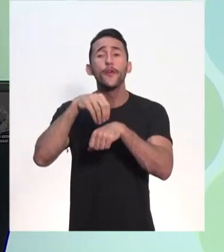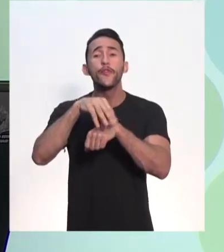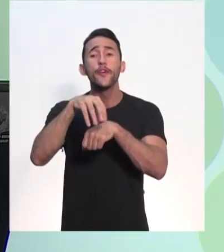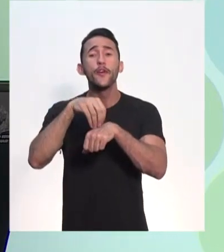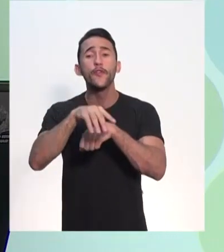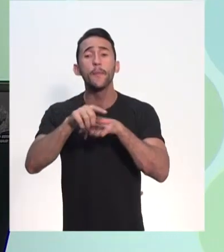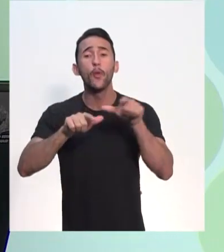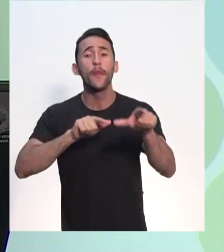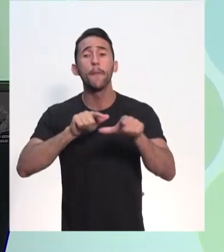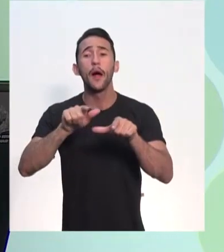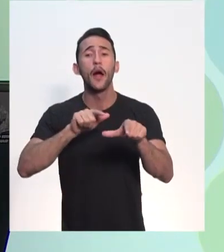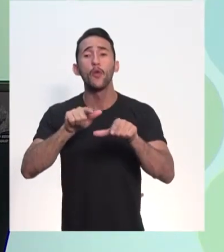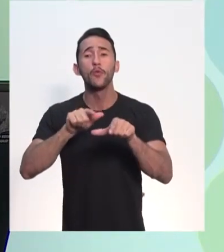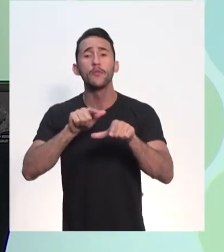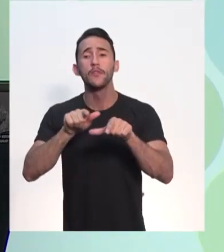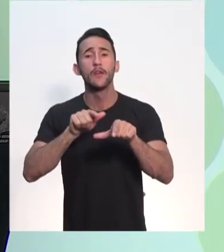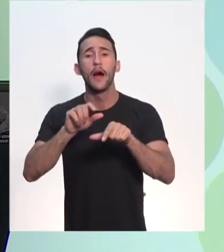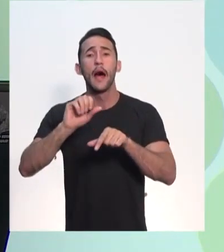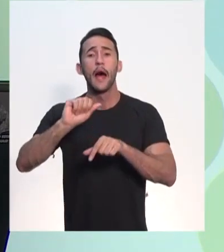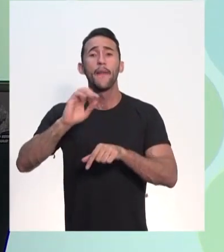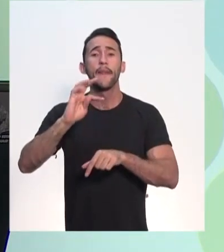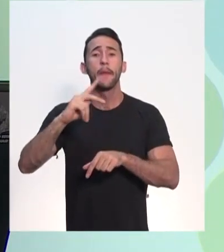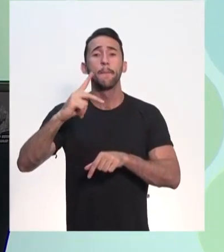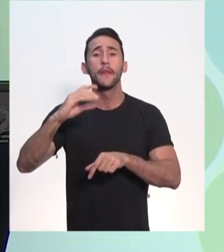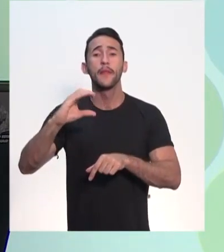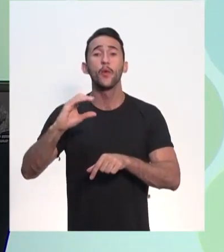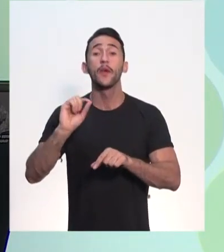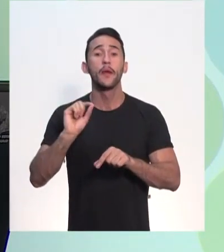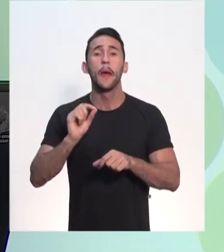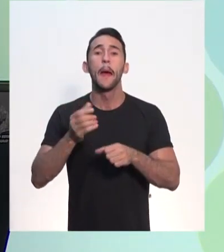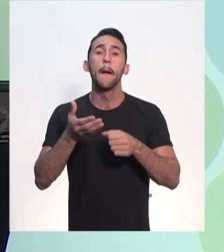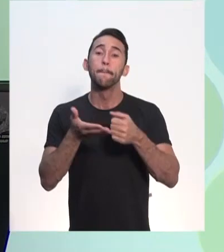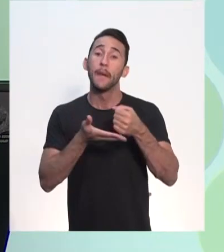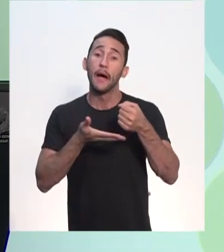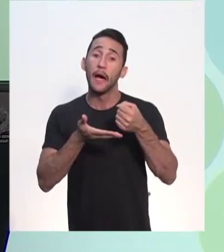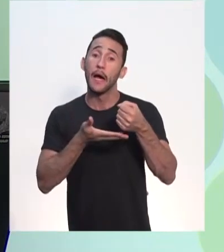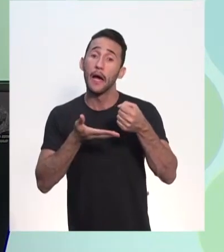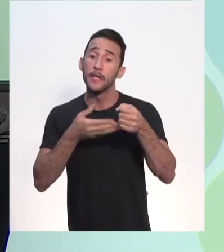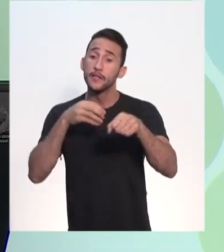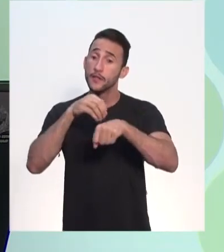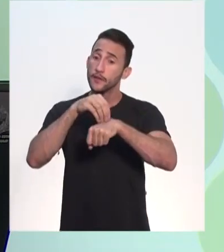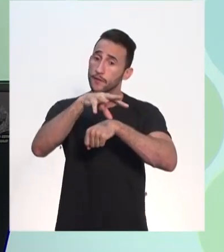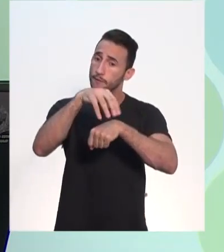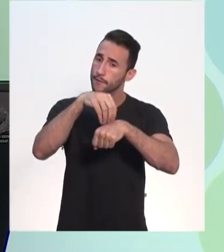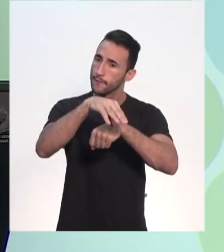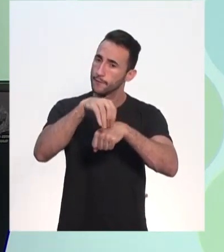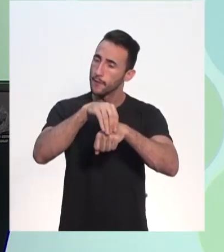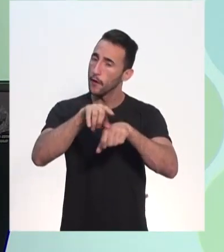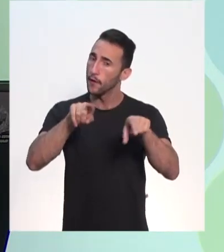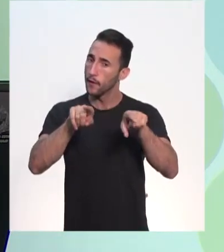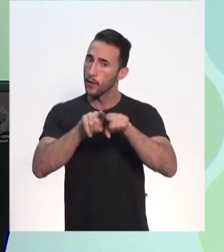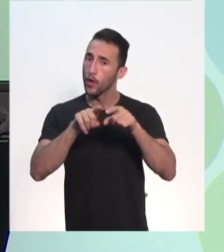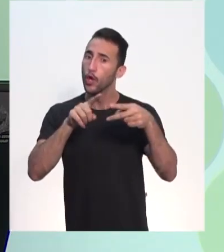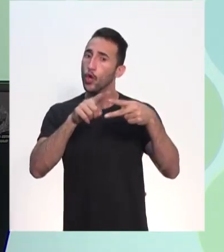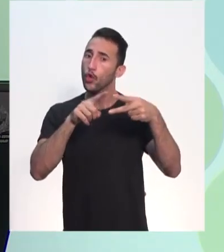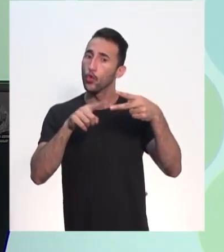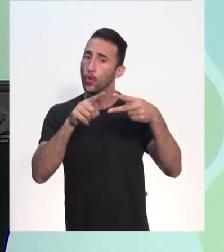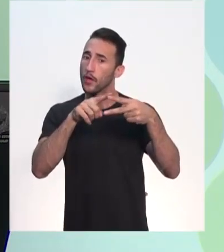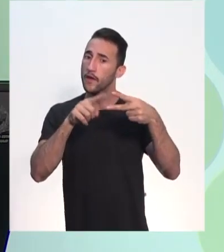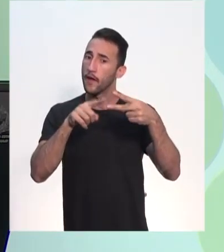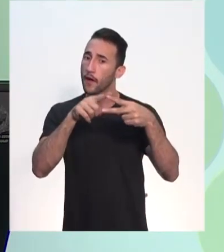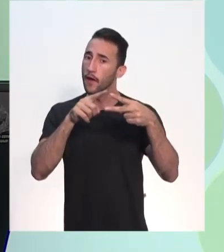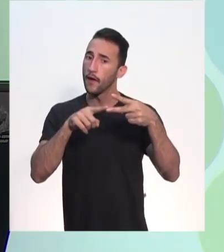semana passada, e um dos itens do replanejamento era justamente a organização das ATPCs, e a gente está dando um